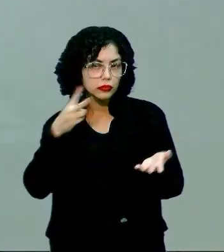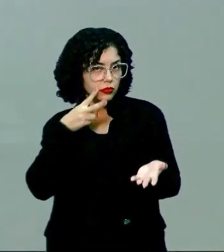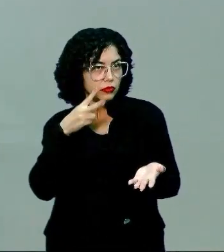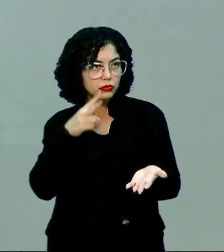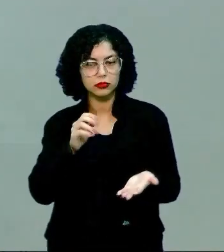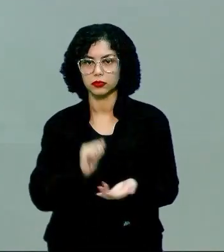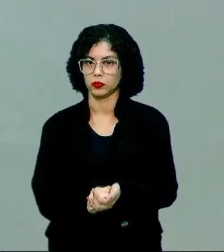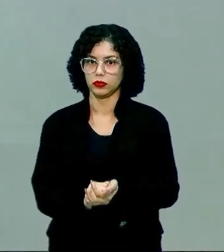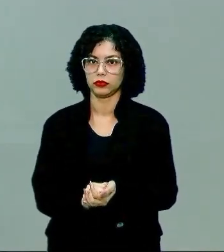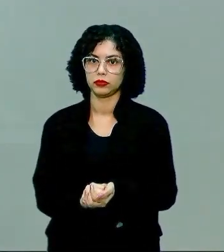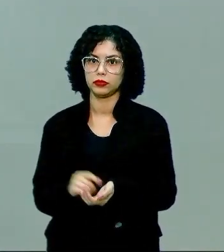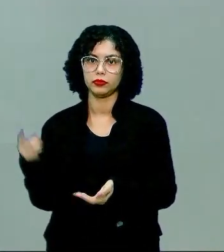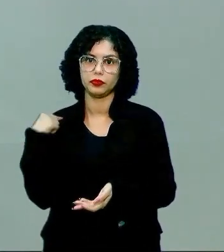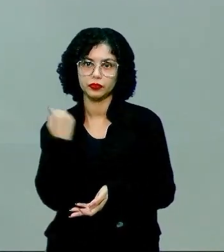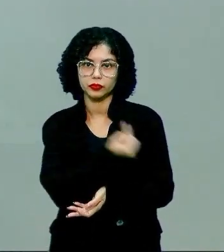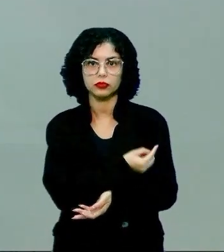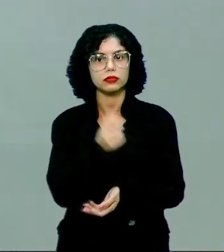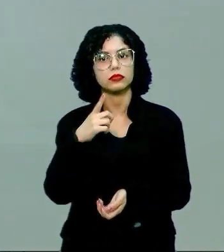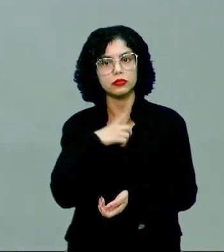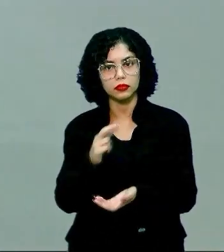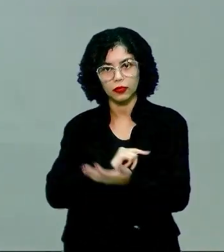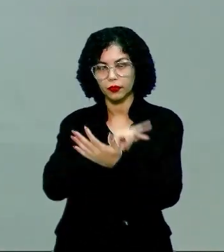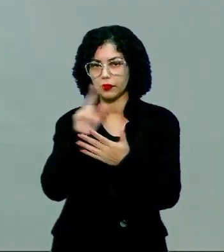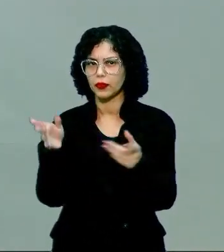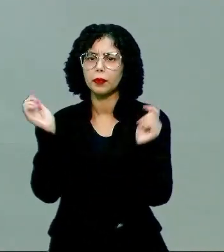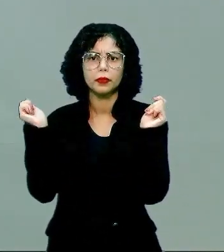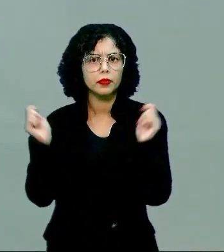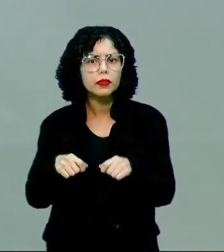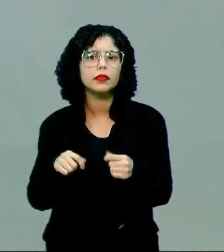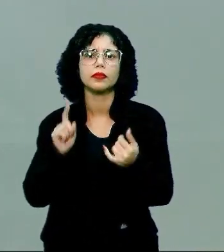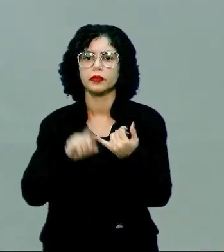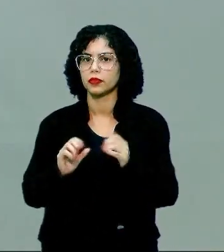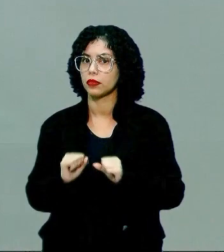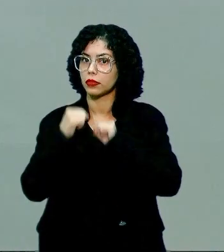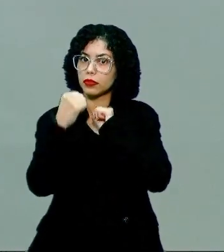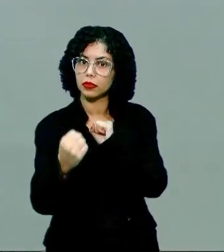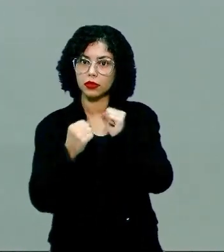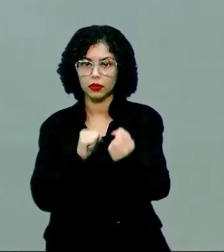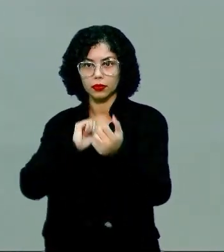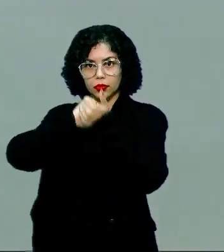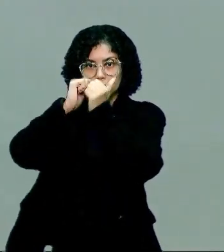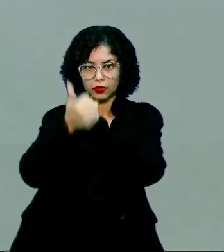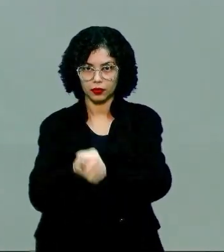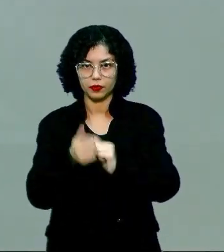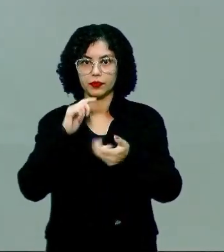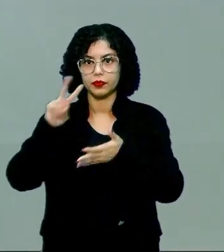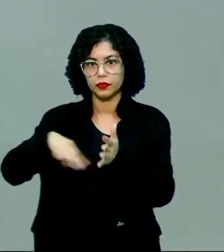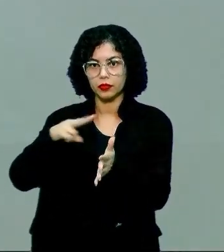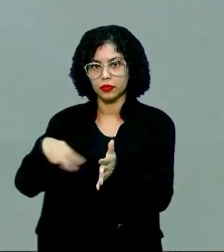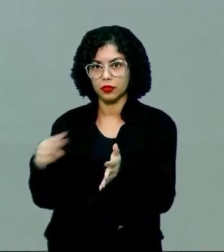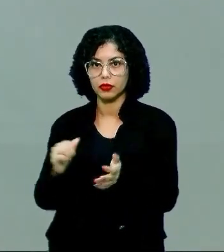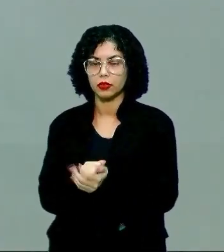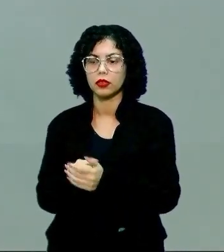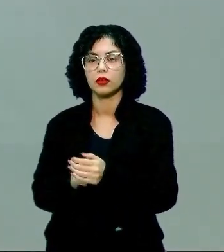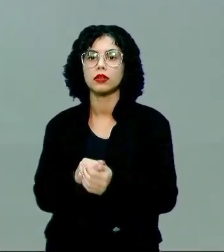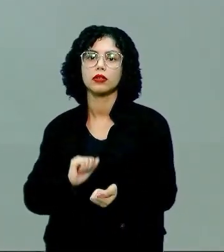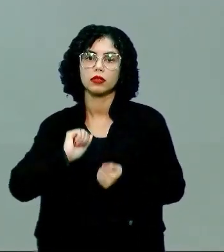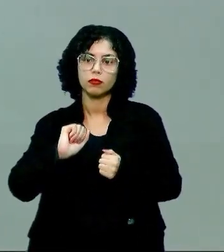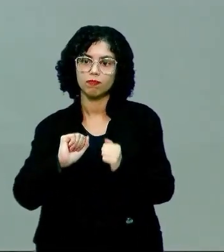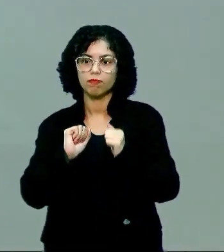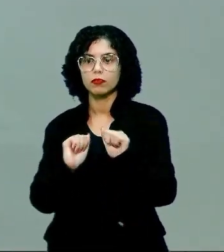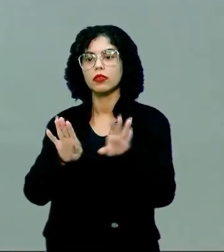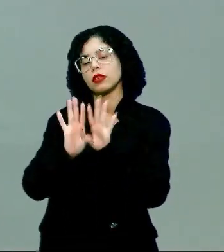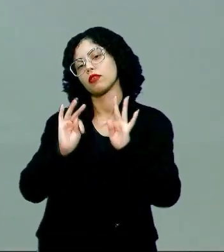Vejam a gente tem diversas possibilidades é luta é esporte é dança é ginástica